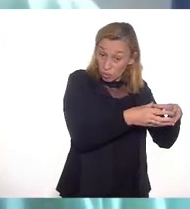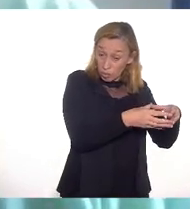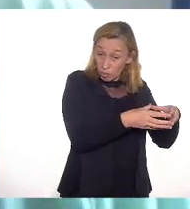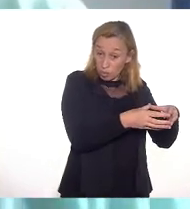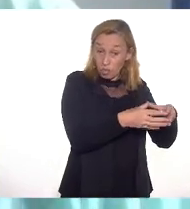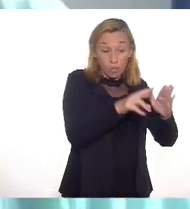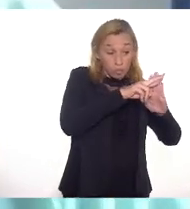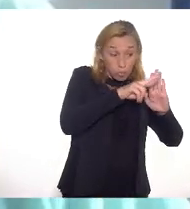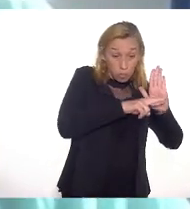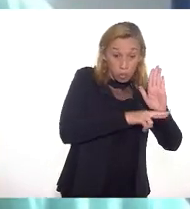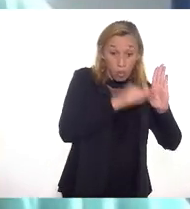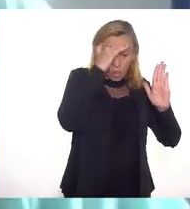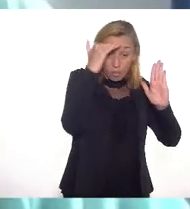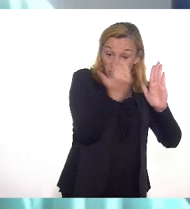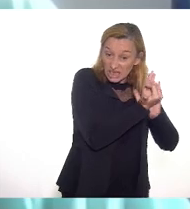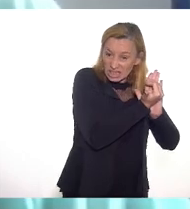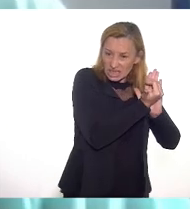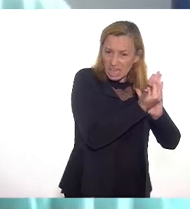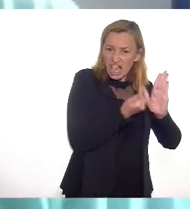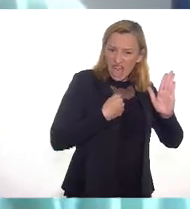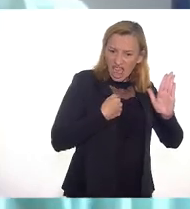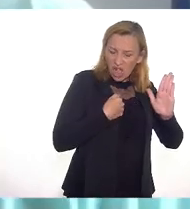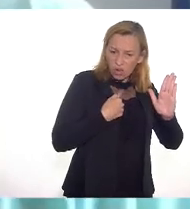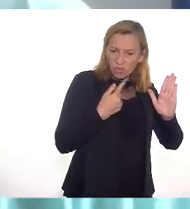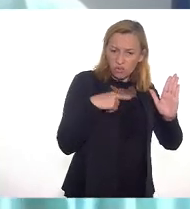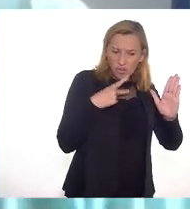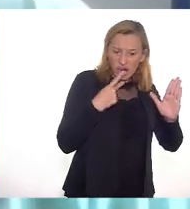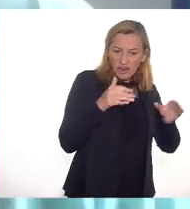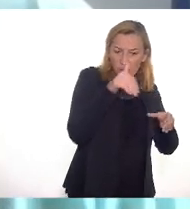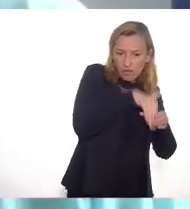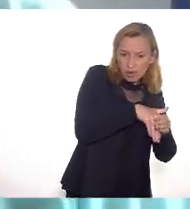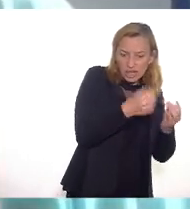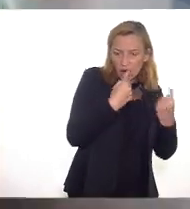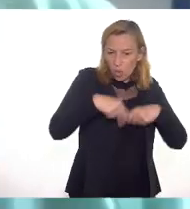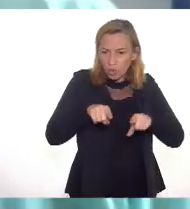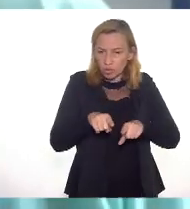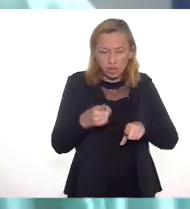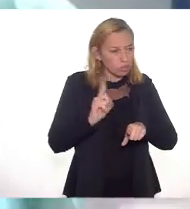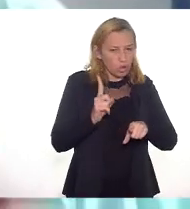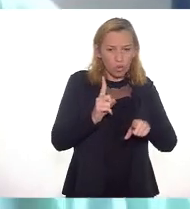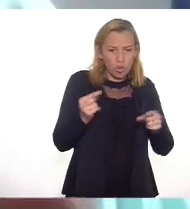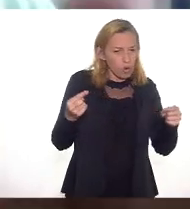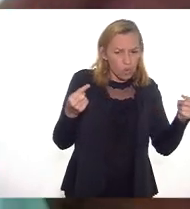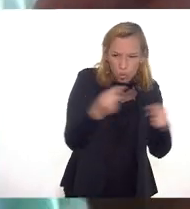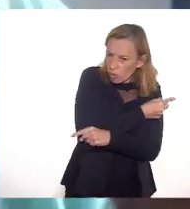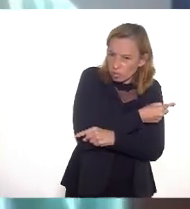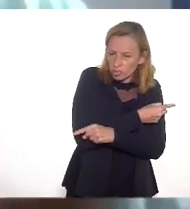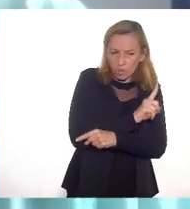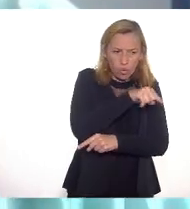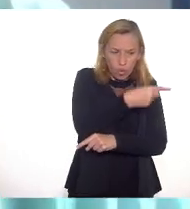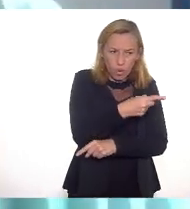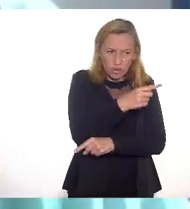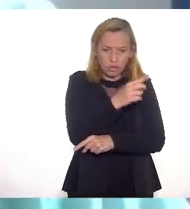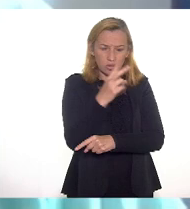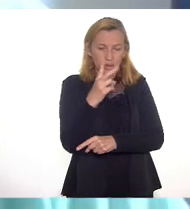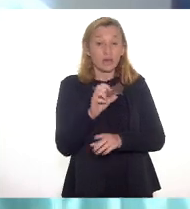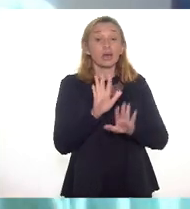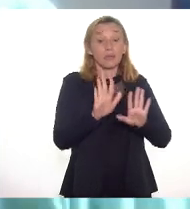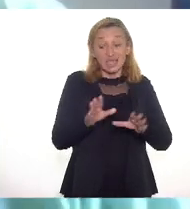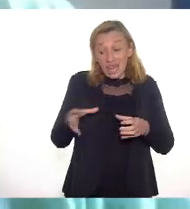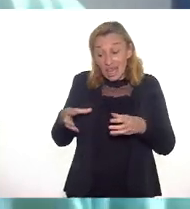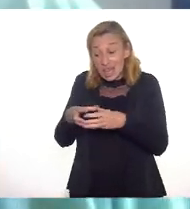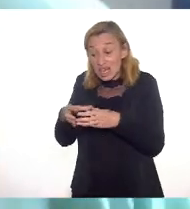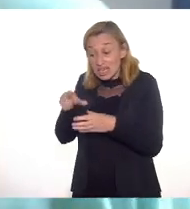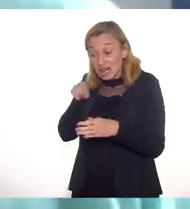quesitos, eu não vou dizer que eu vou votar contra porque eu discordo de um ponto. Por exemplo, esta entidade, Abra